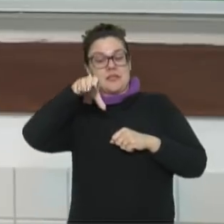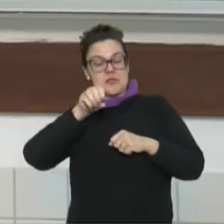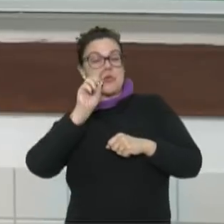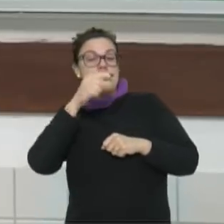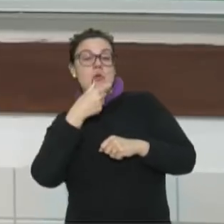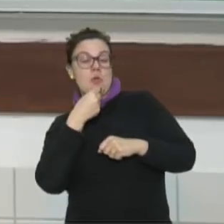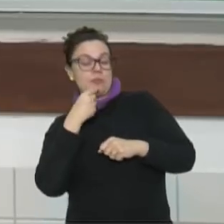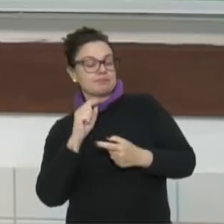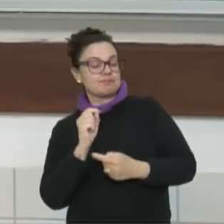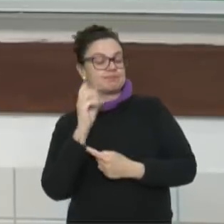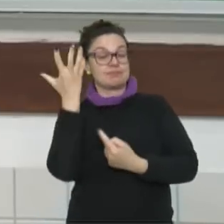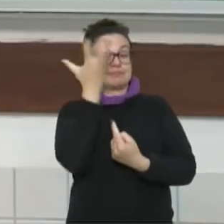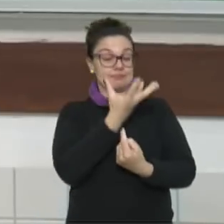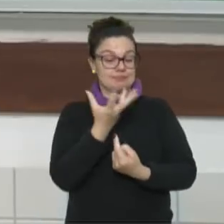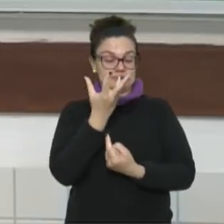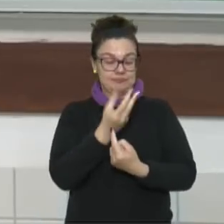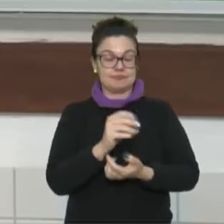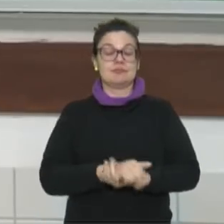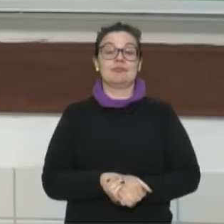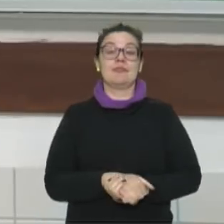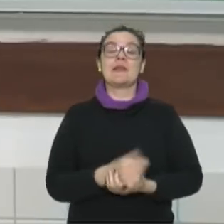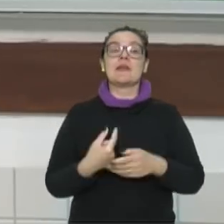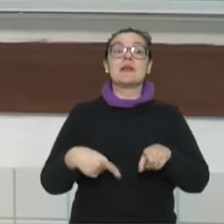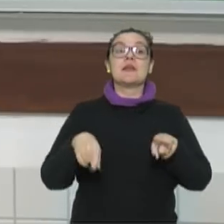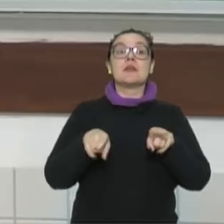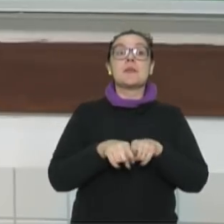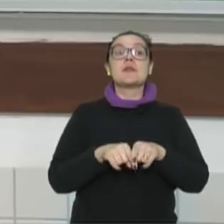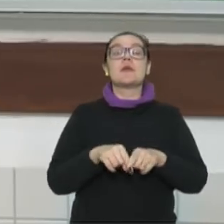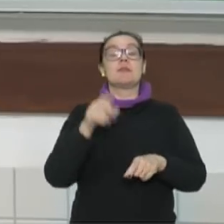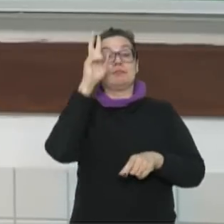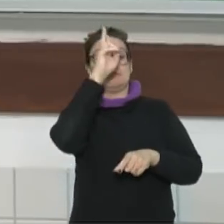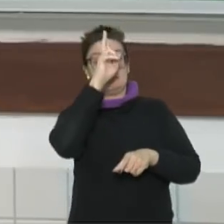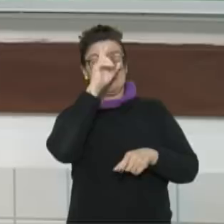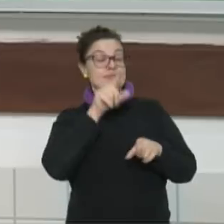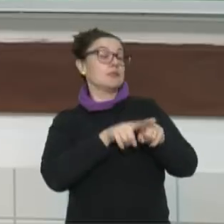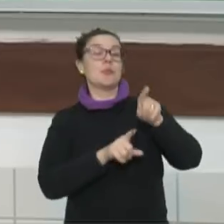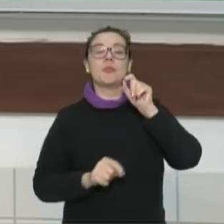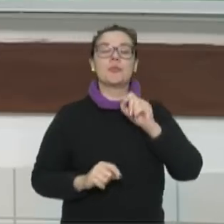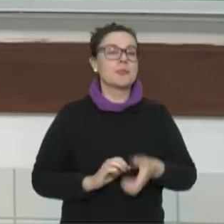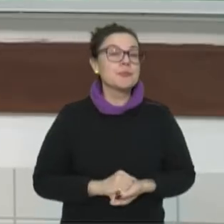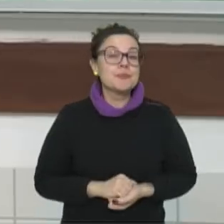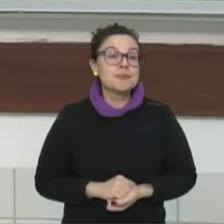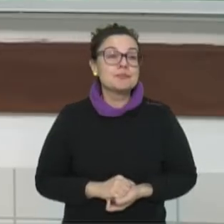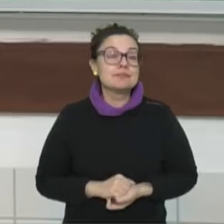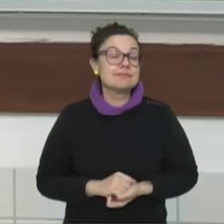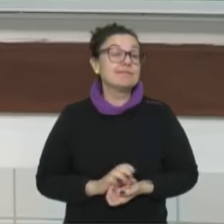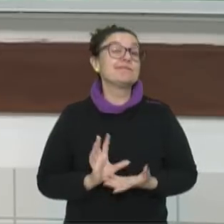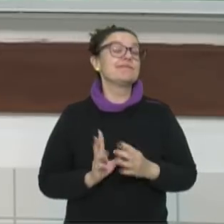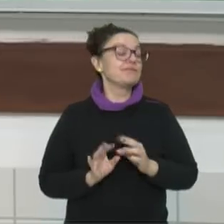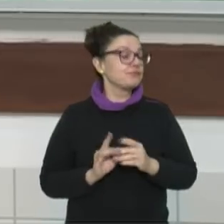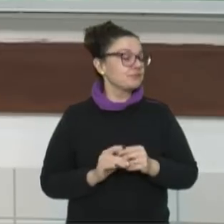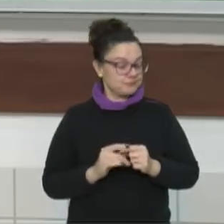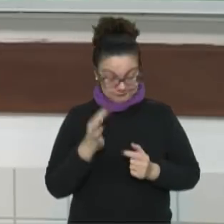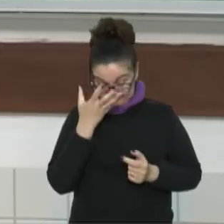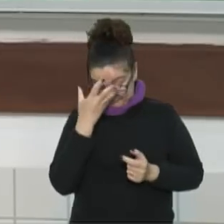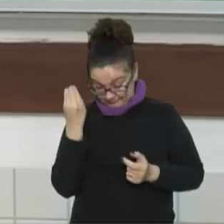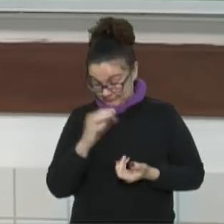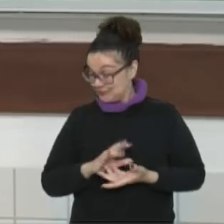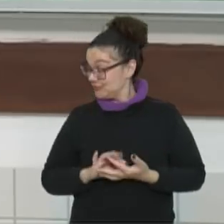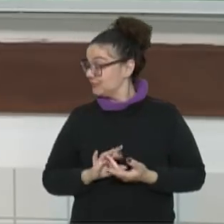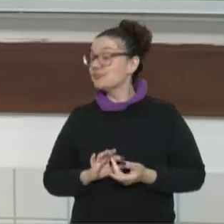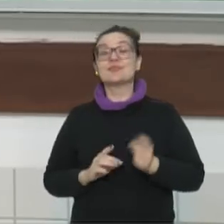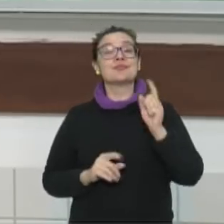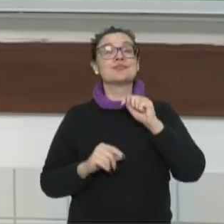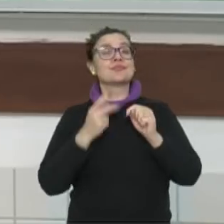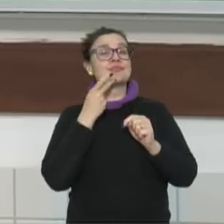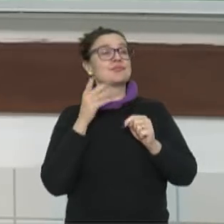dele Abajur. Né? E agora nós temos que lembrar do que mesmo? Ih, esqueci. O que eu